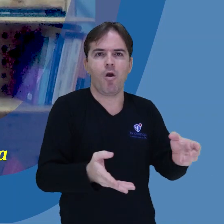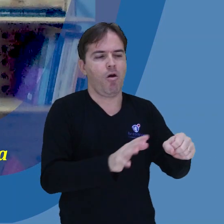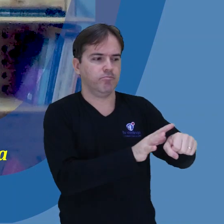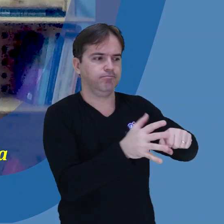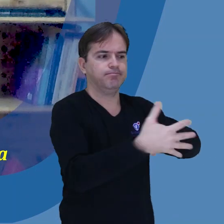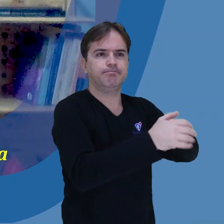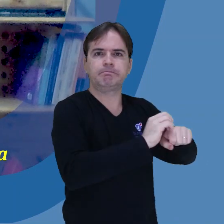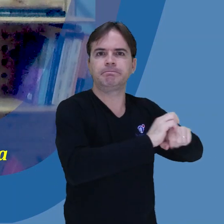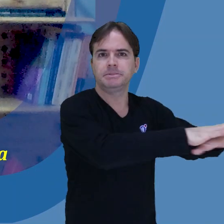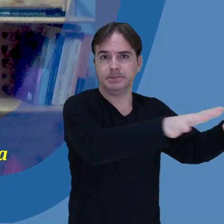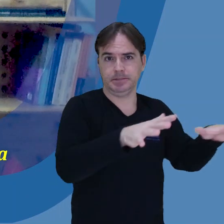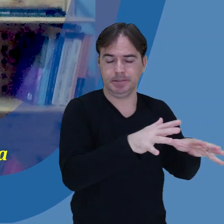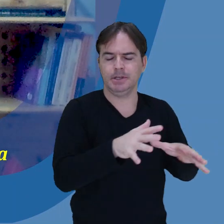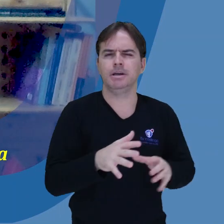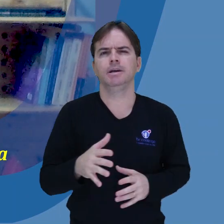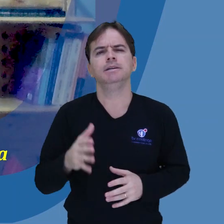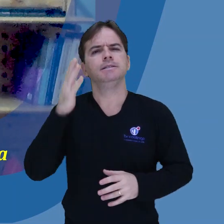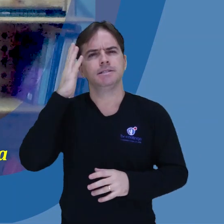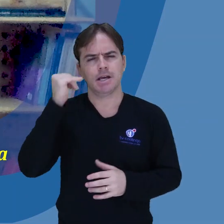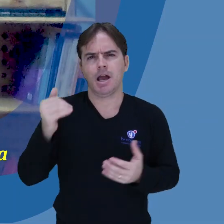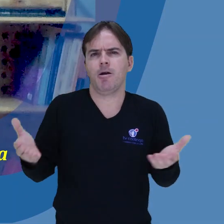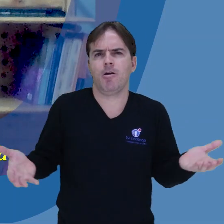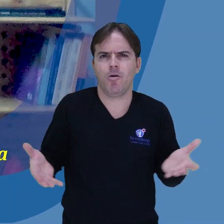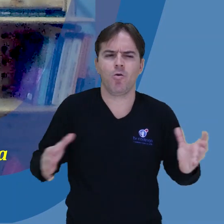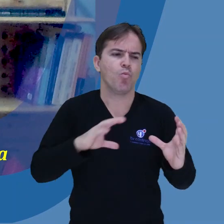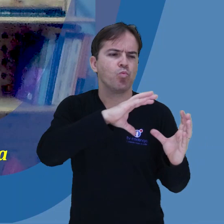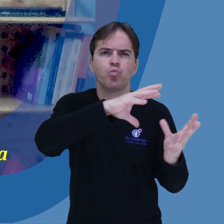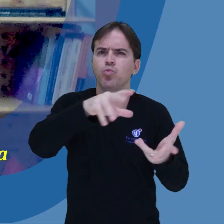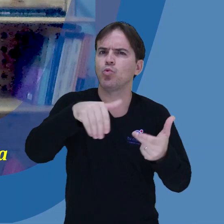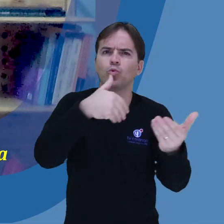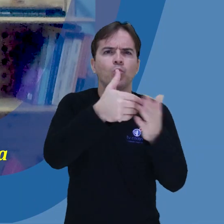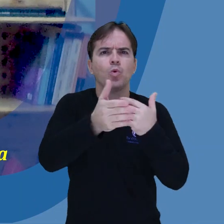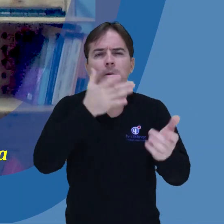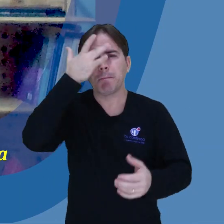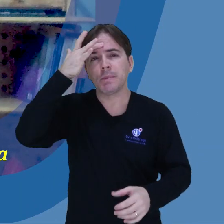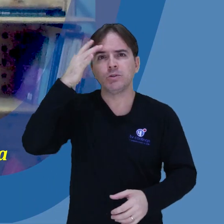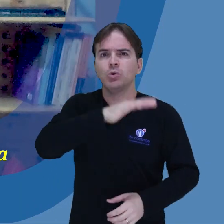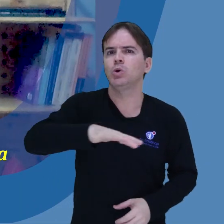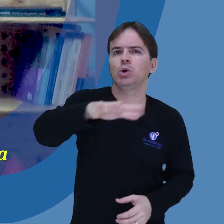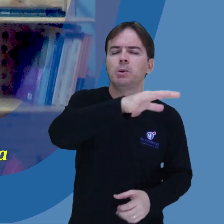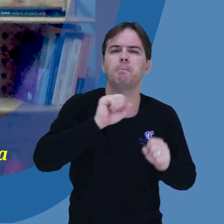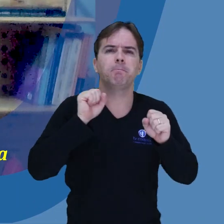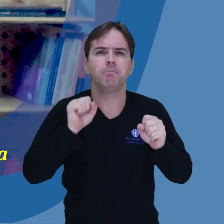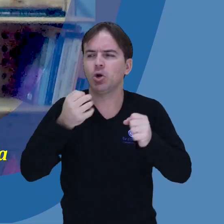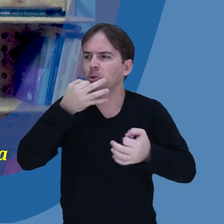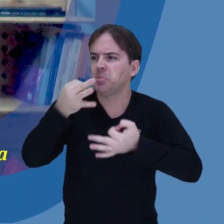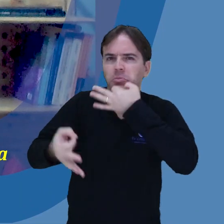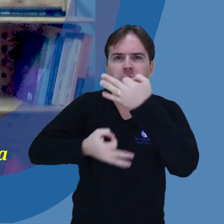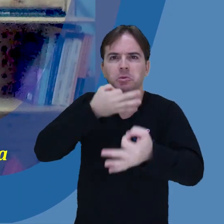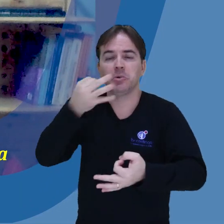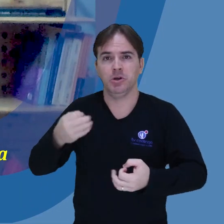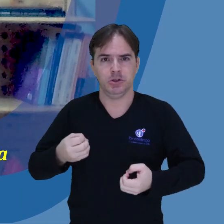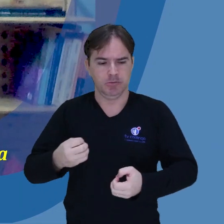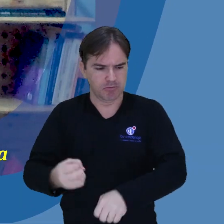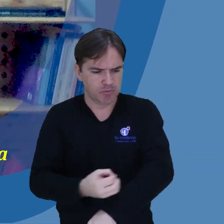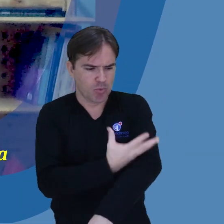Possivelmente qualquer pessoa no mundo poderia dar algum depoimento sobre repercussões emocionais,